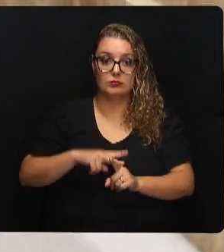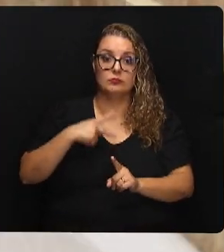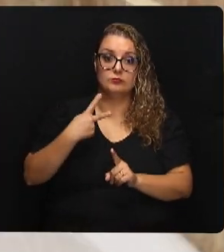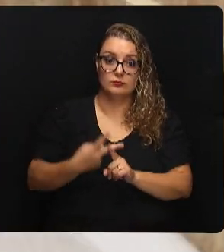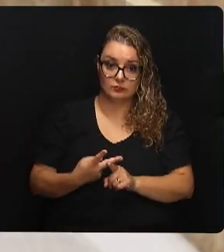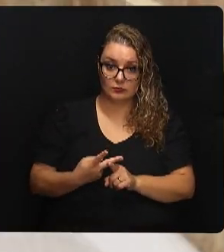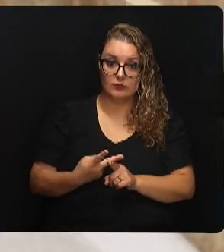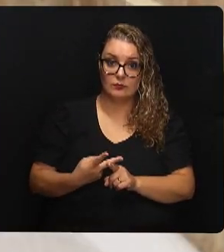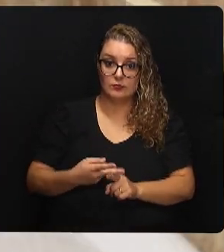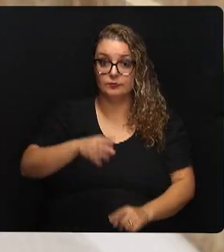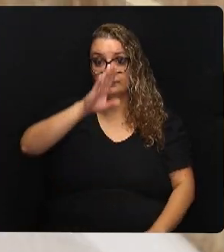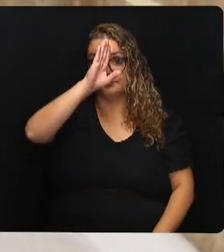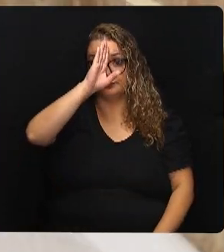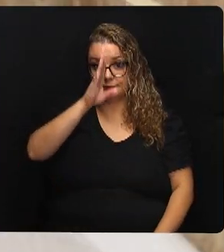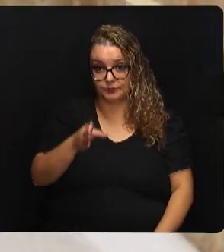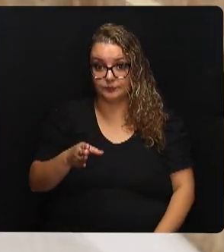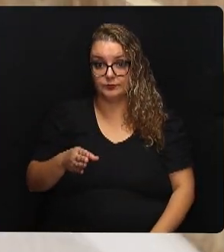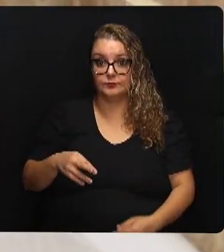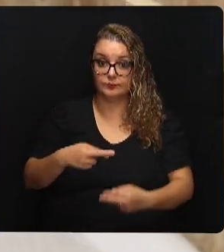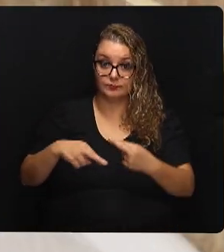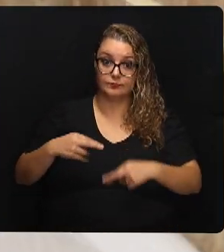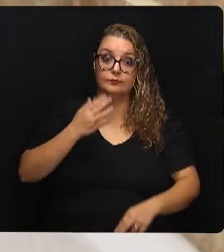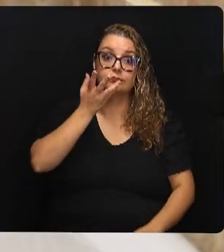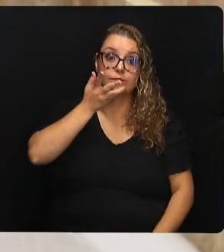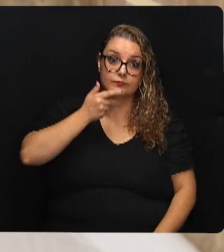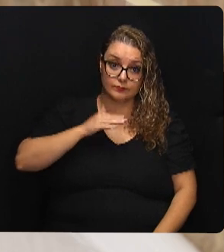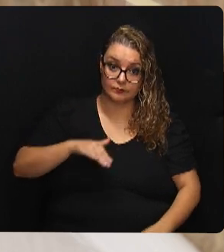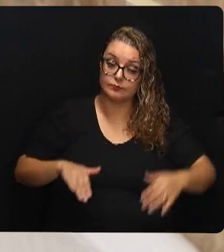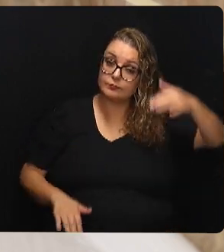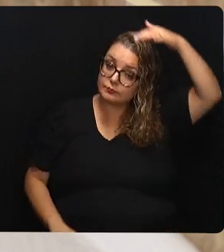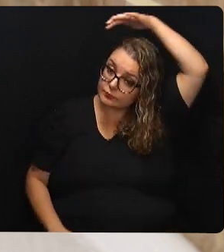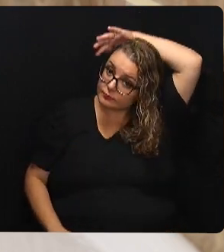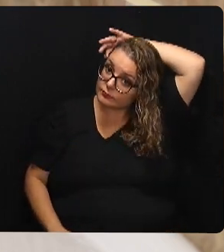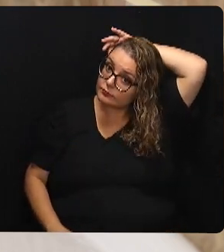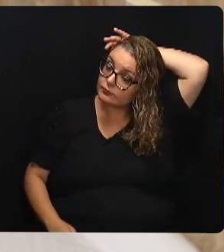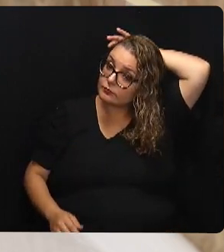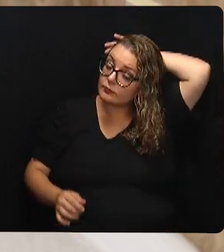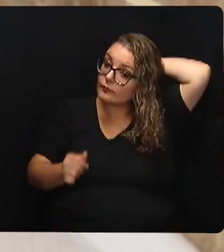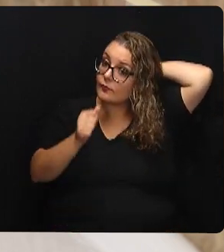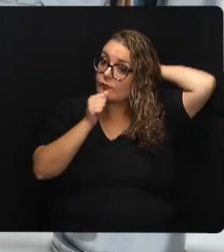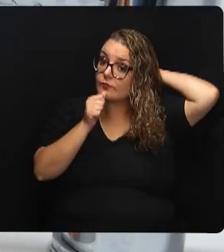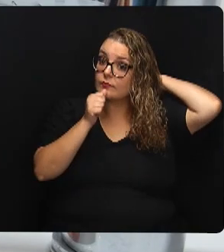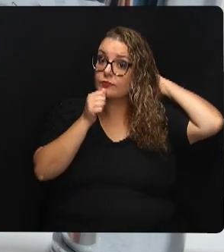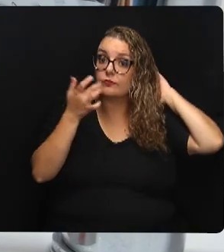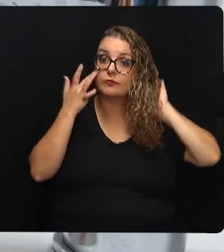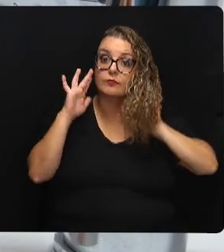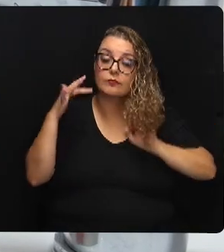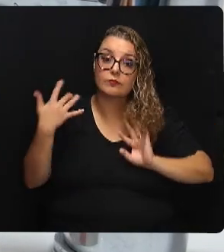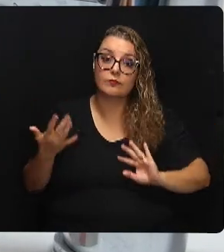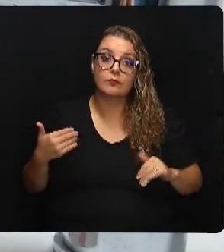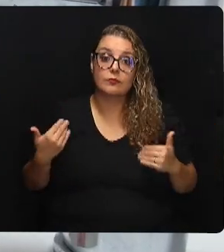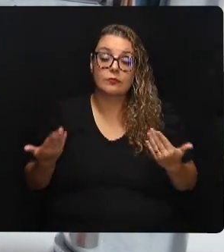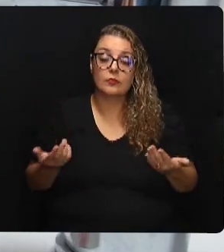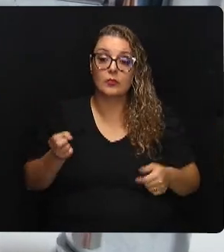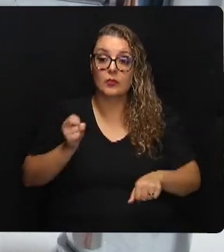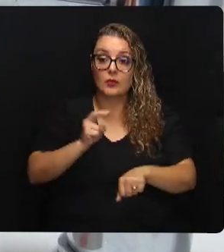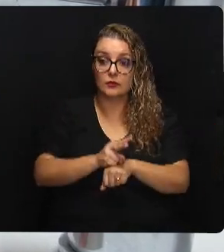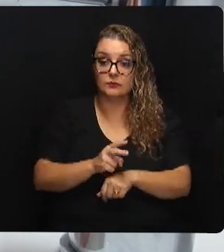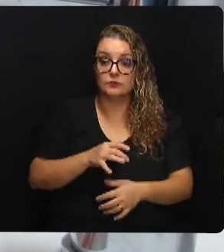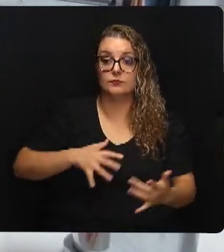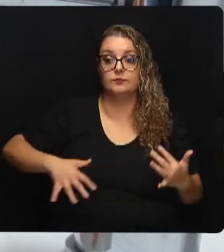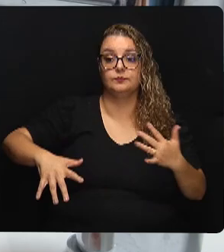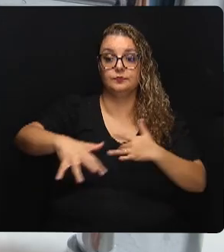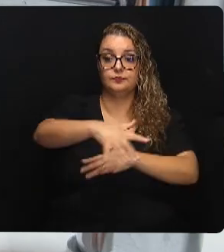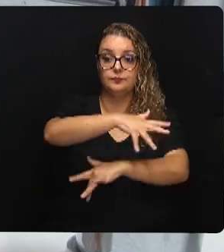devem ser redobrados, principalmente com relação às crianças, já que ainda não se sabe ao certo qual